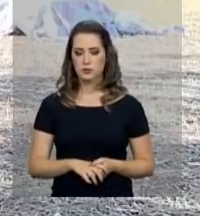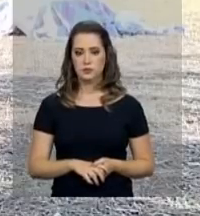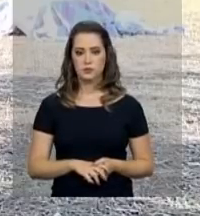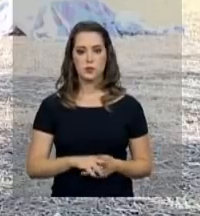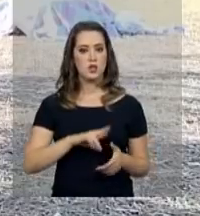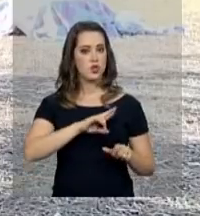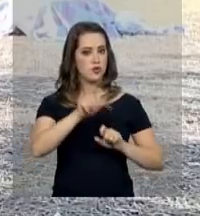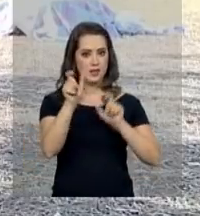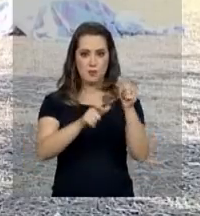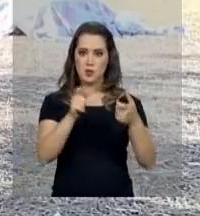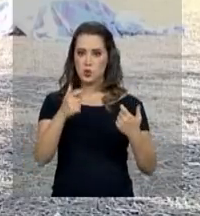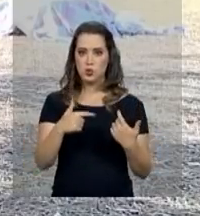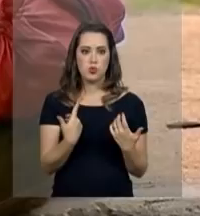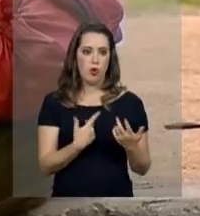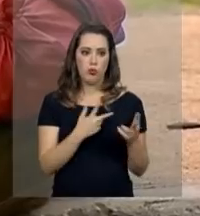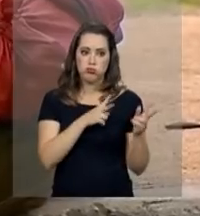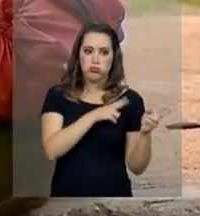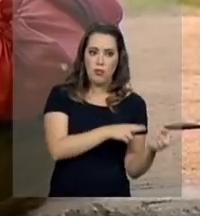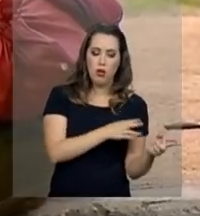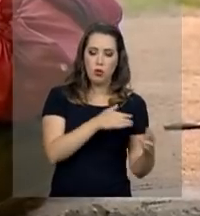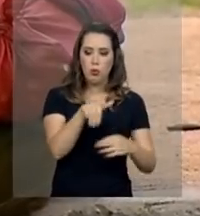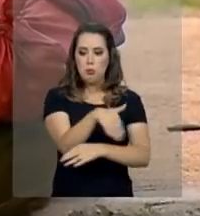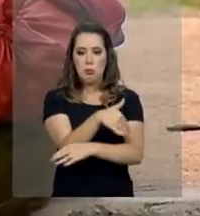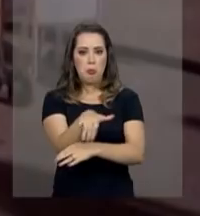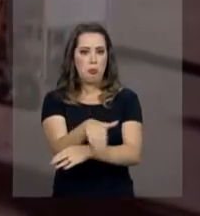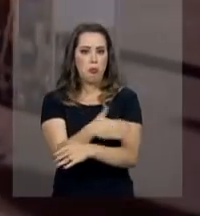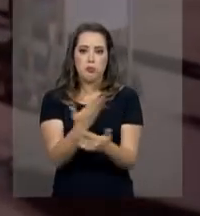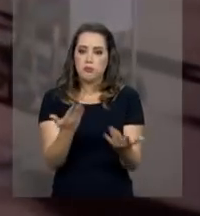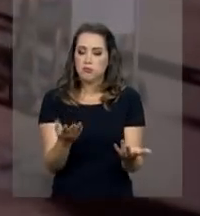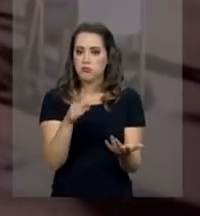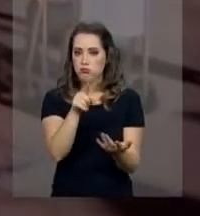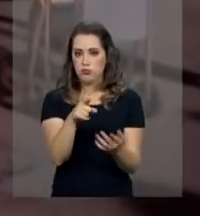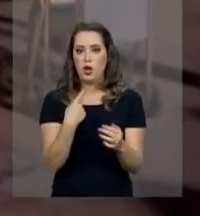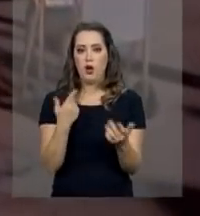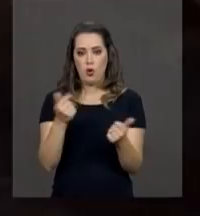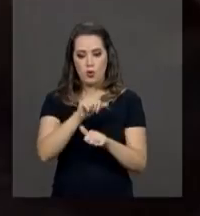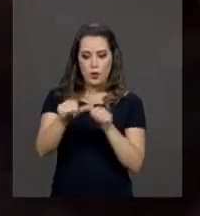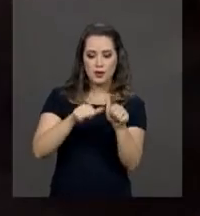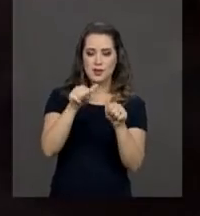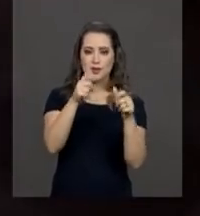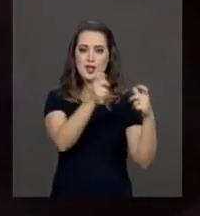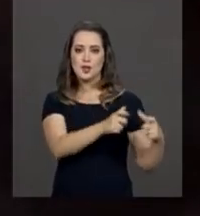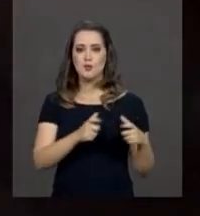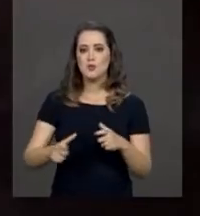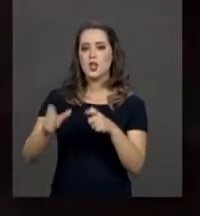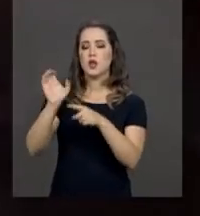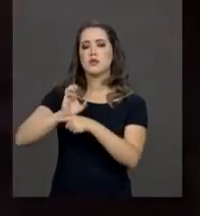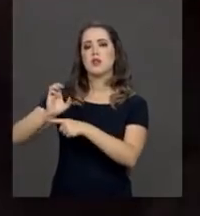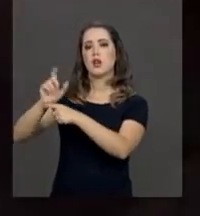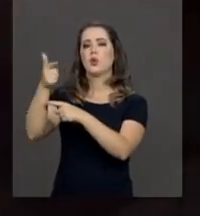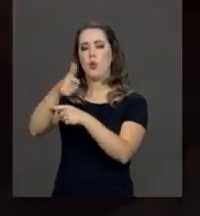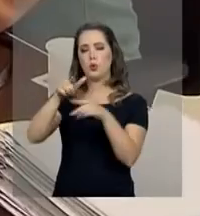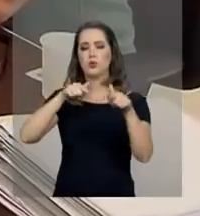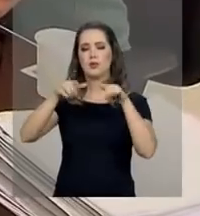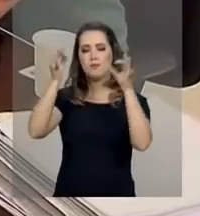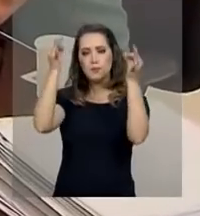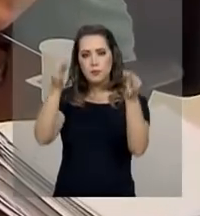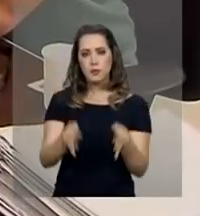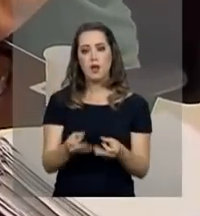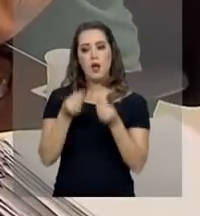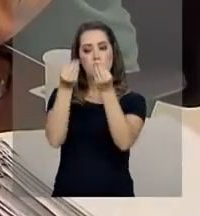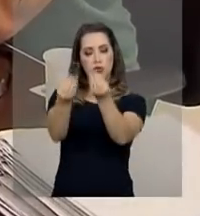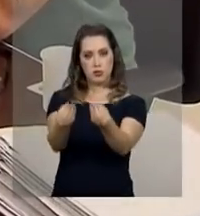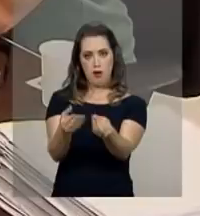Muitos ocupavam as praças públicas e dormiam ao relento. Com a interiorização, outra missão está sendo cumprida, a de